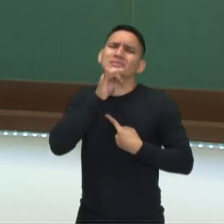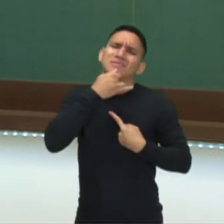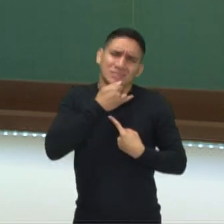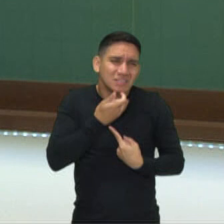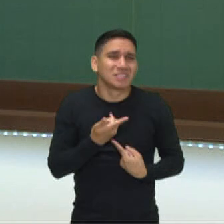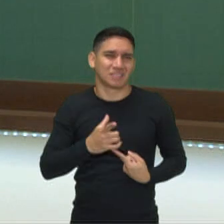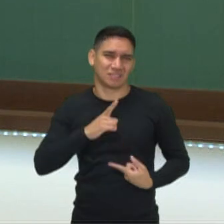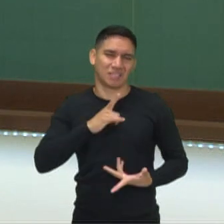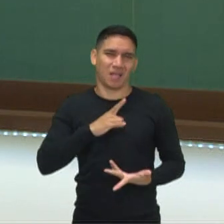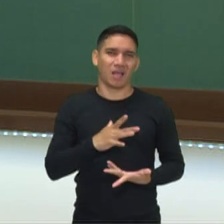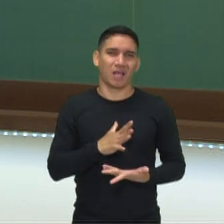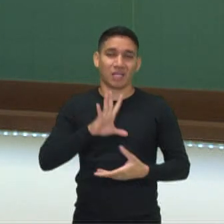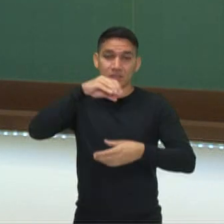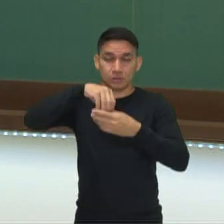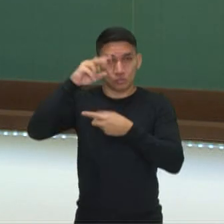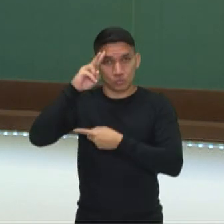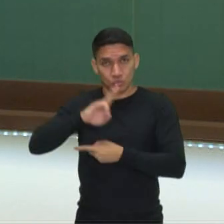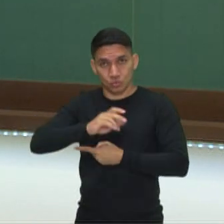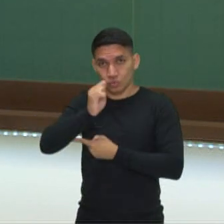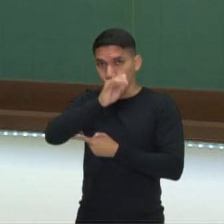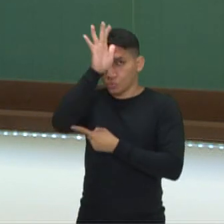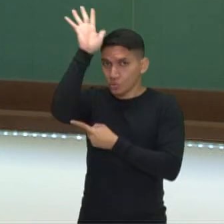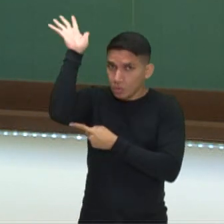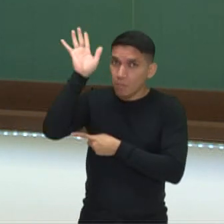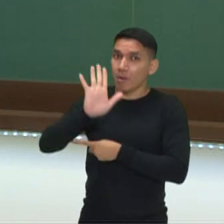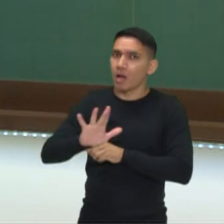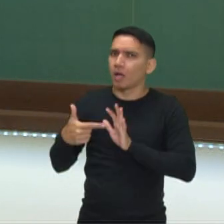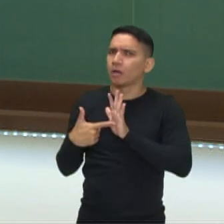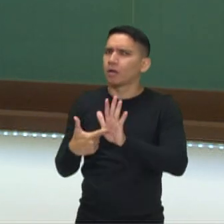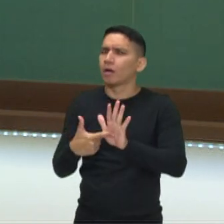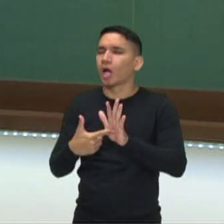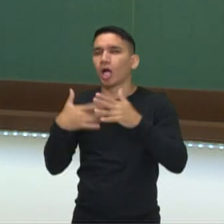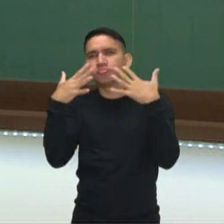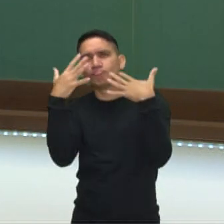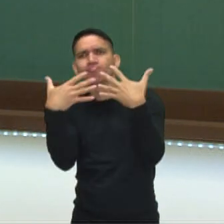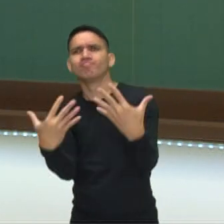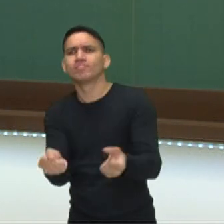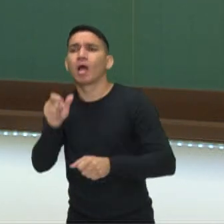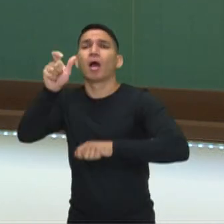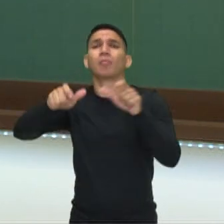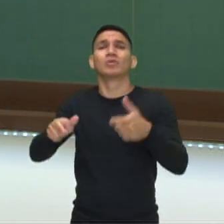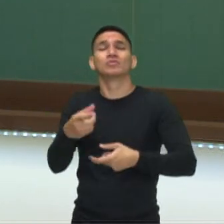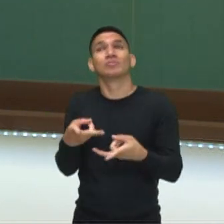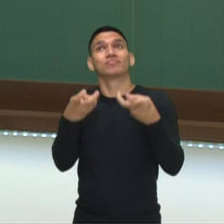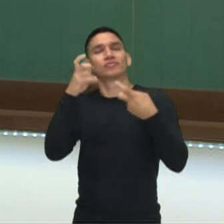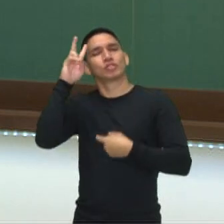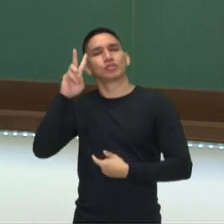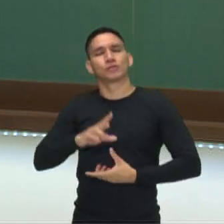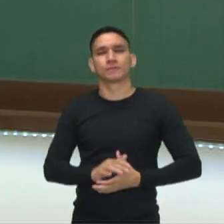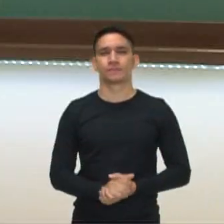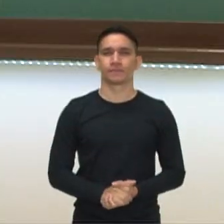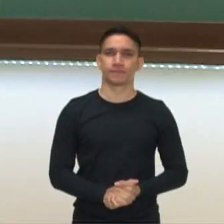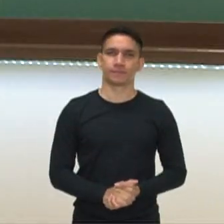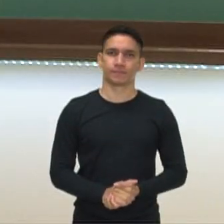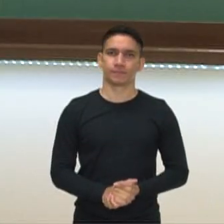triste que existe dentro da história romana, mas traz aquela coisa mais contemplativa, para que a pessoa pudesse ver as histórias.